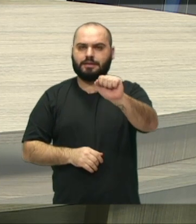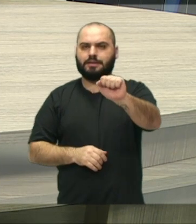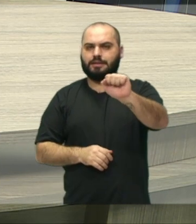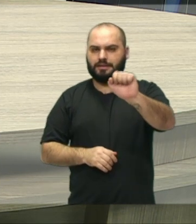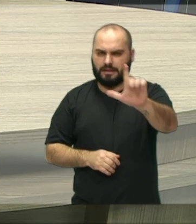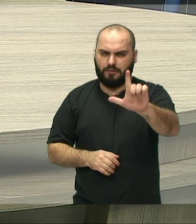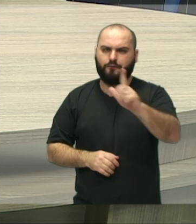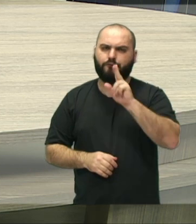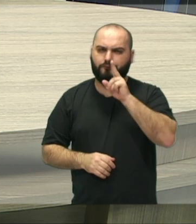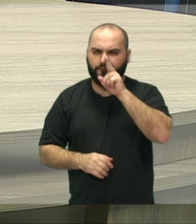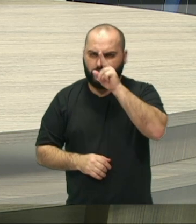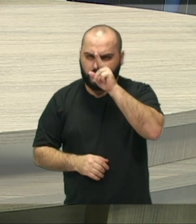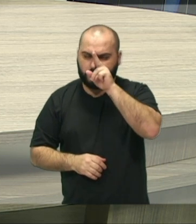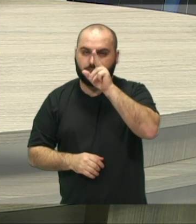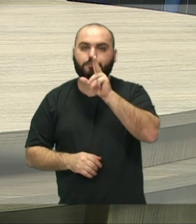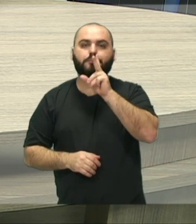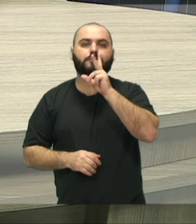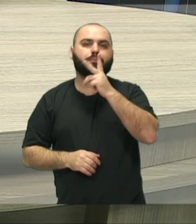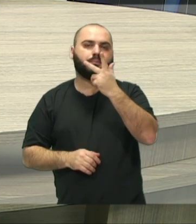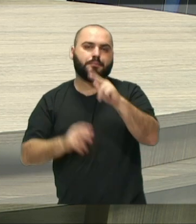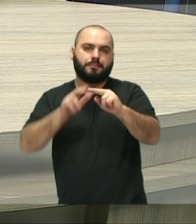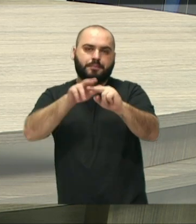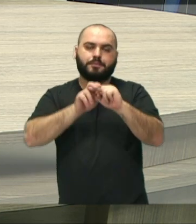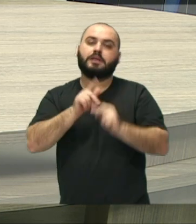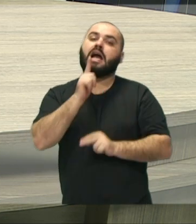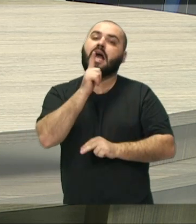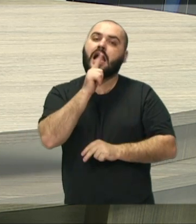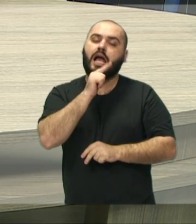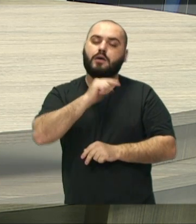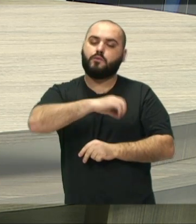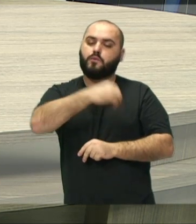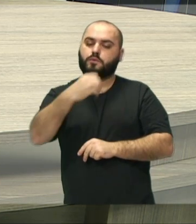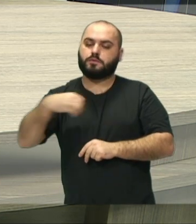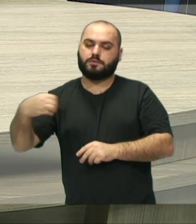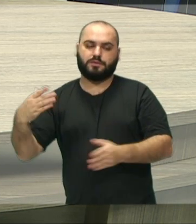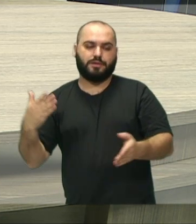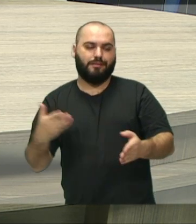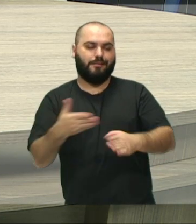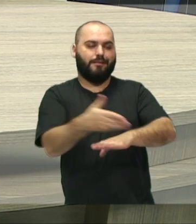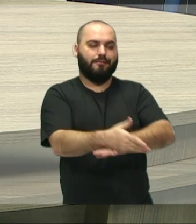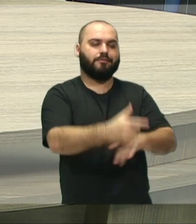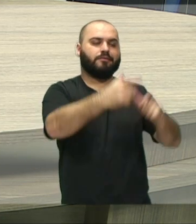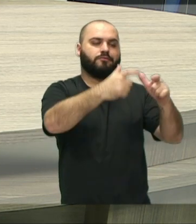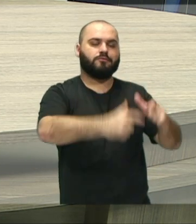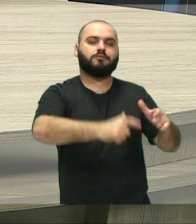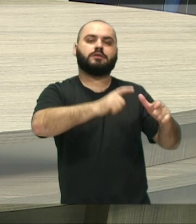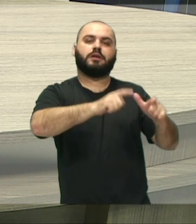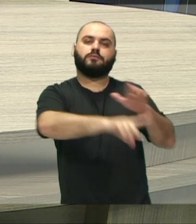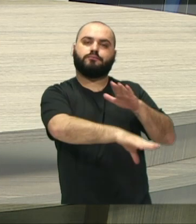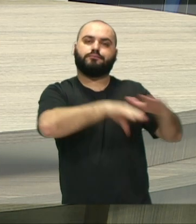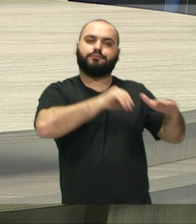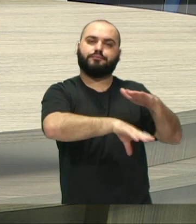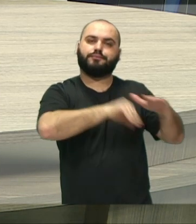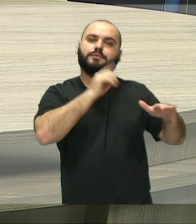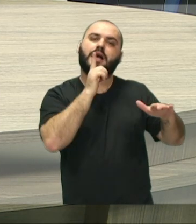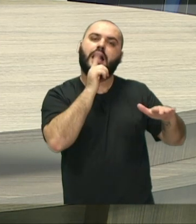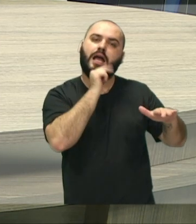então a água do mar entra por dentro do canal e acaba comprometendo